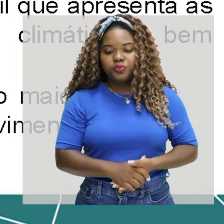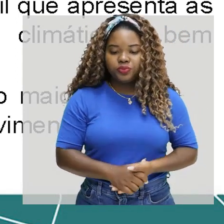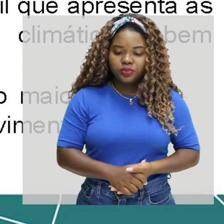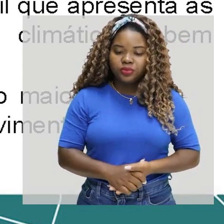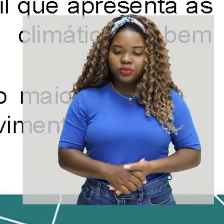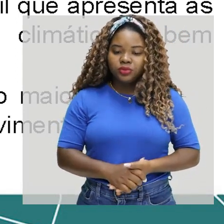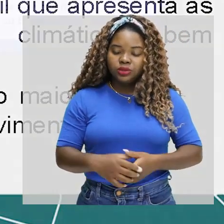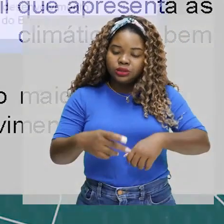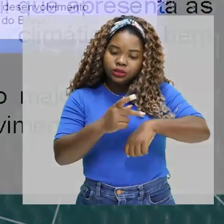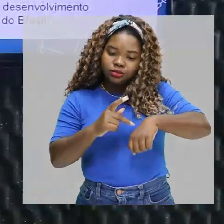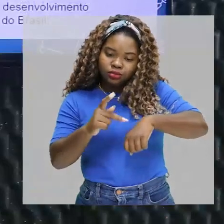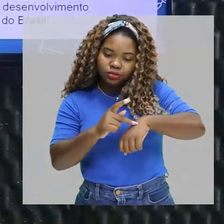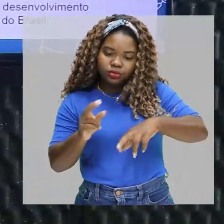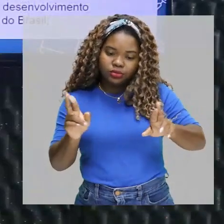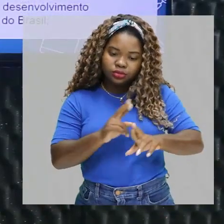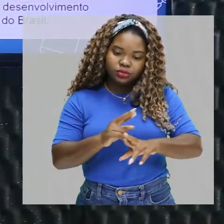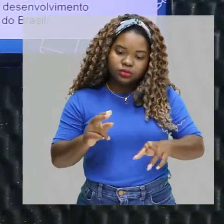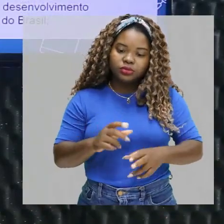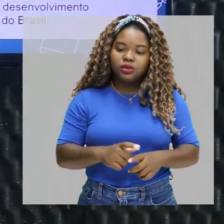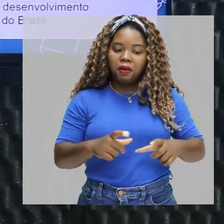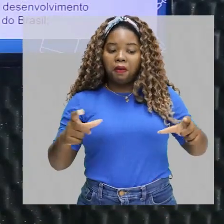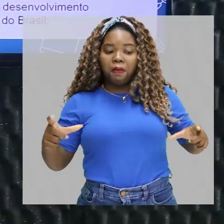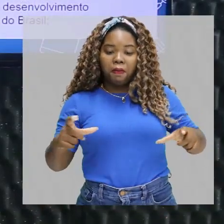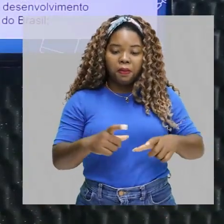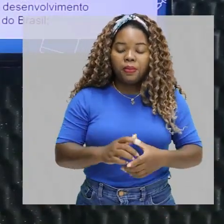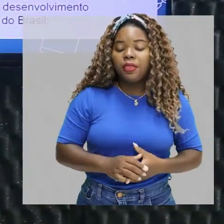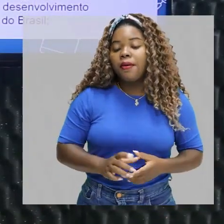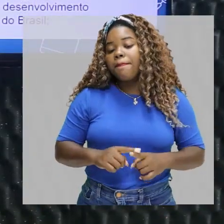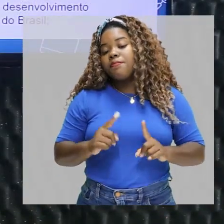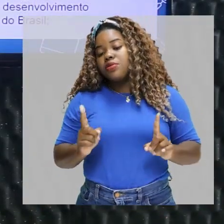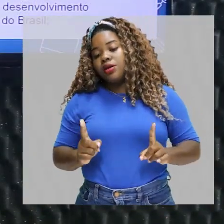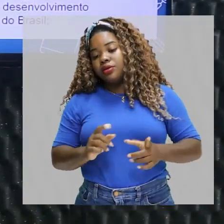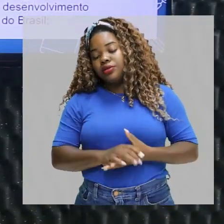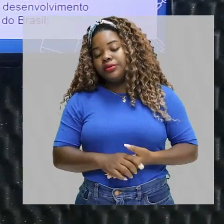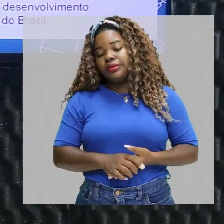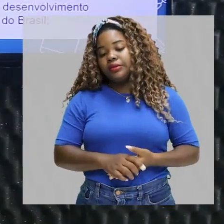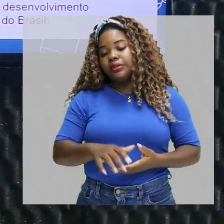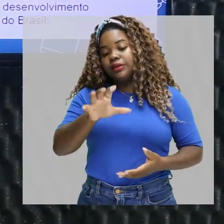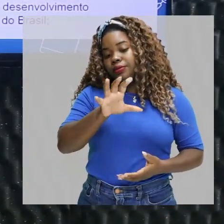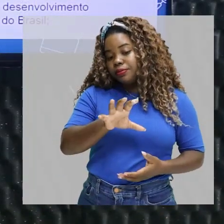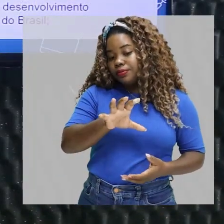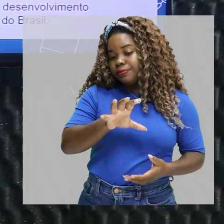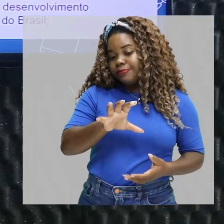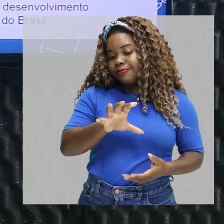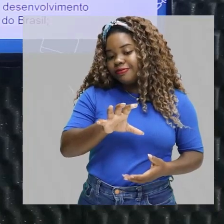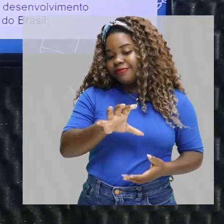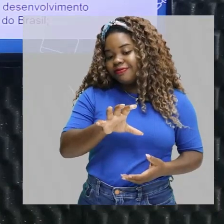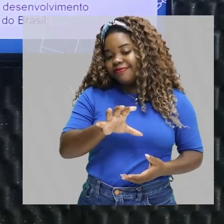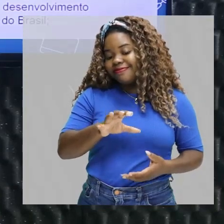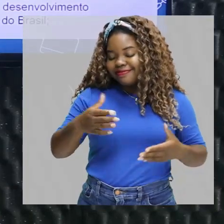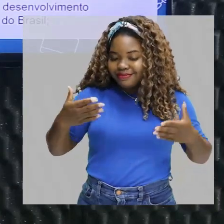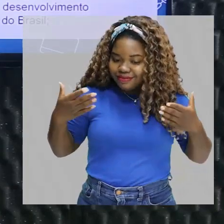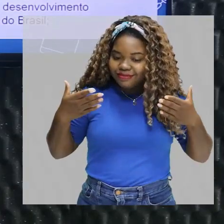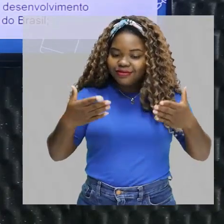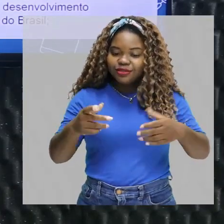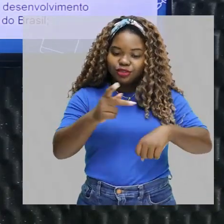menor região do nosso país então elas são a tamanho Tá certo por outro lado é a região que vai ter um grande destaque no nosso país